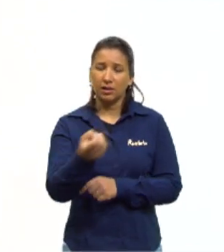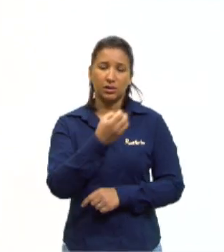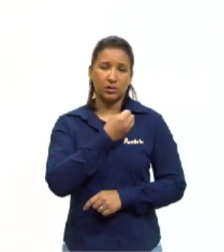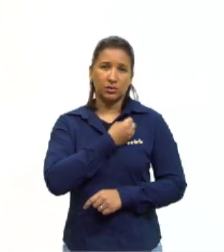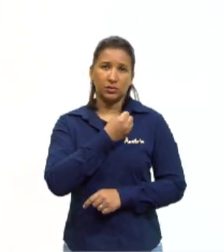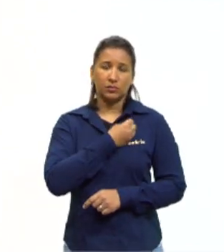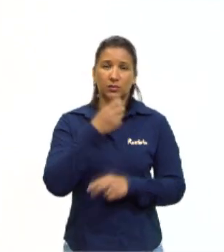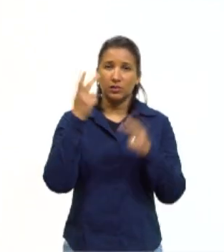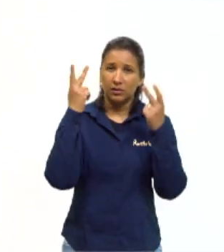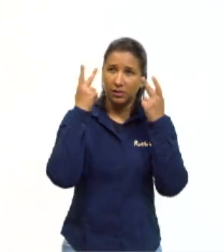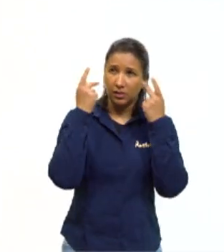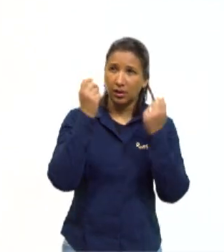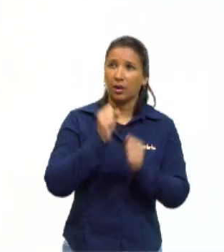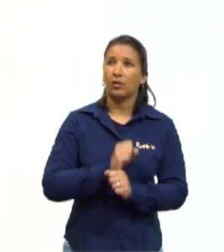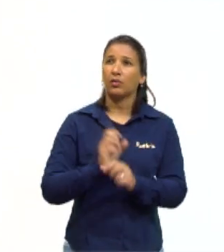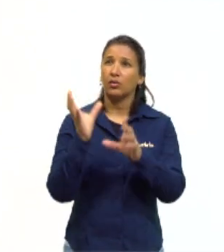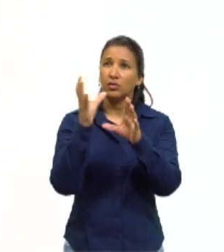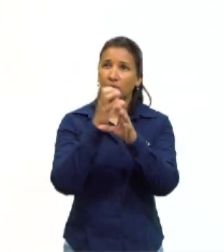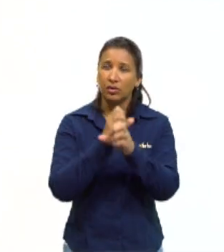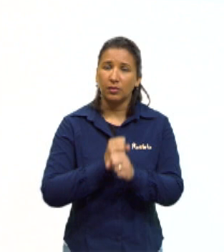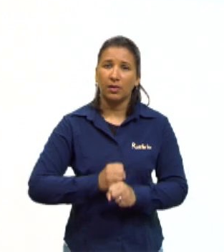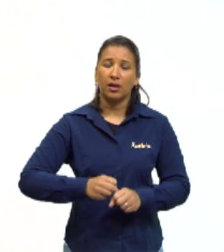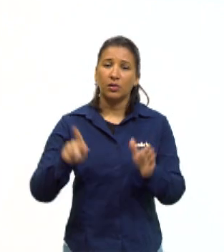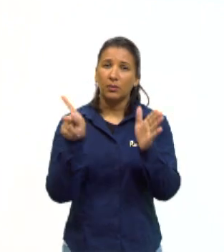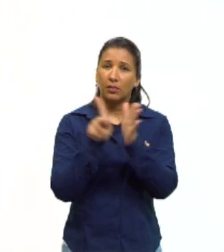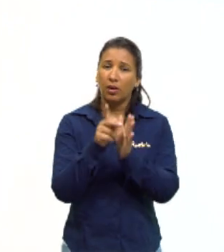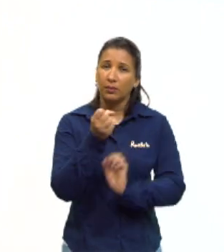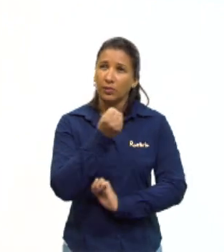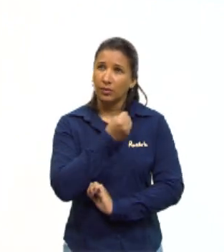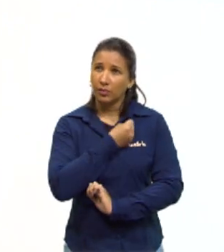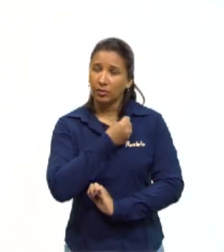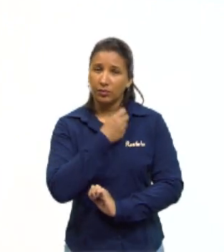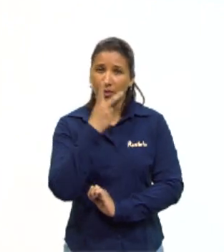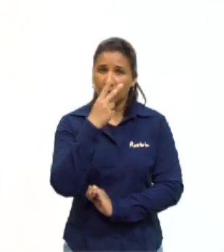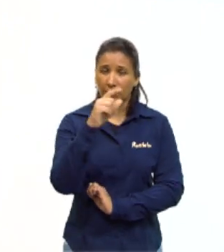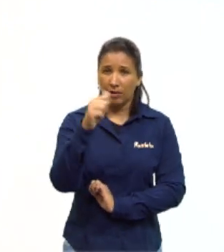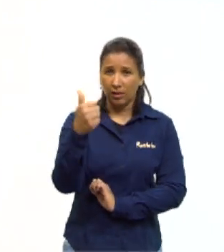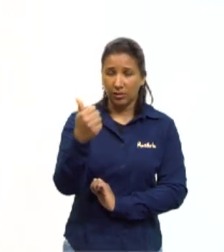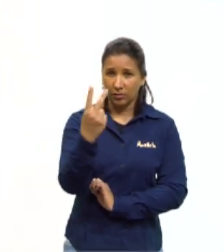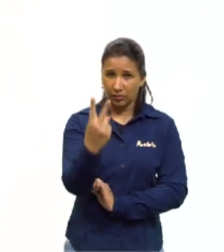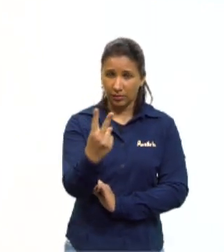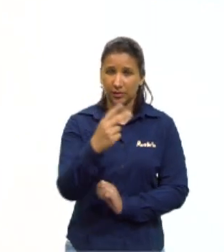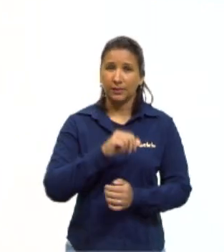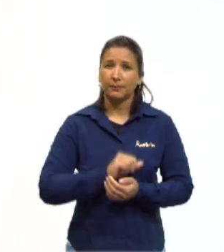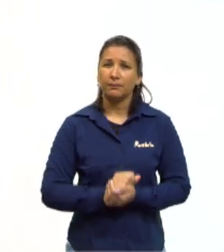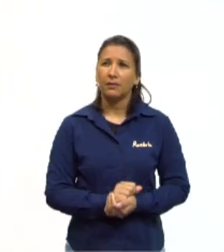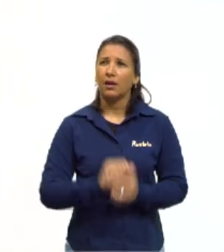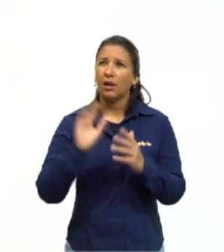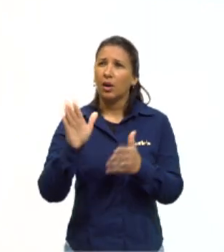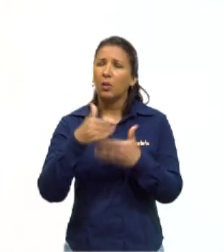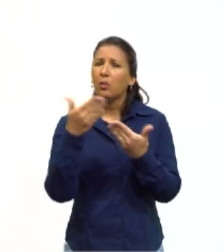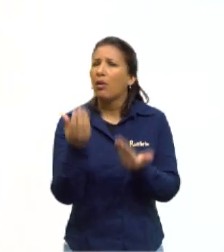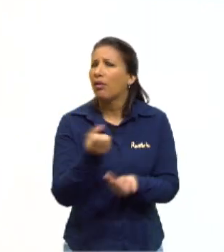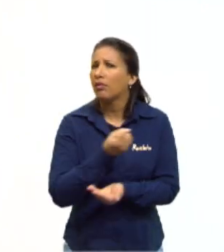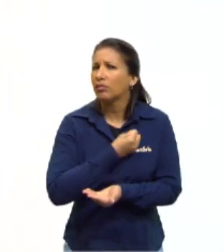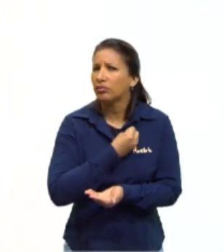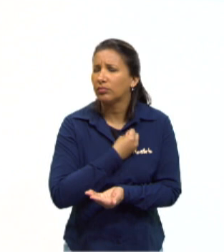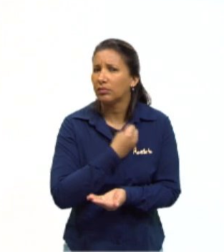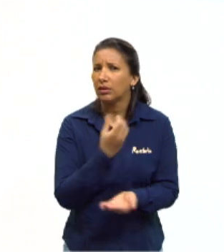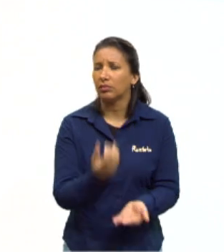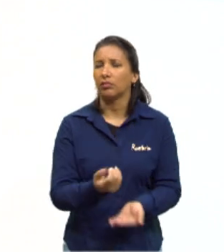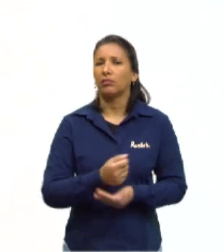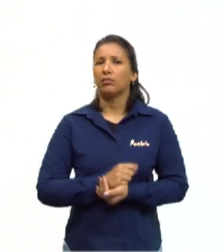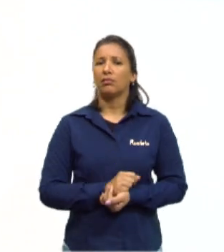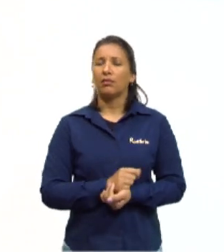natural somada com o próprio número é igual a 12. Qual é esse número? Bom,